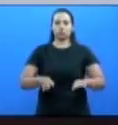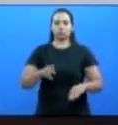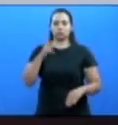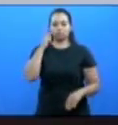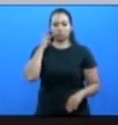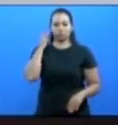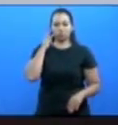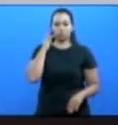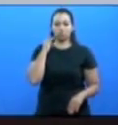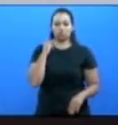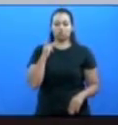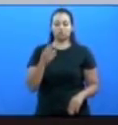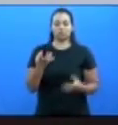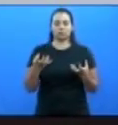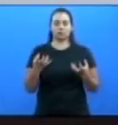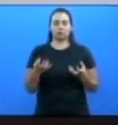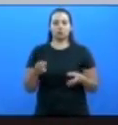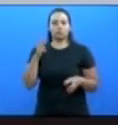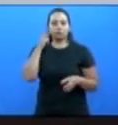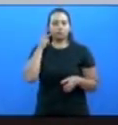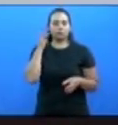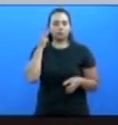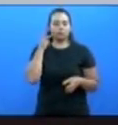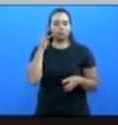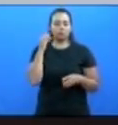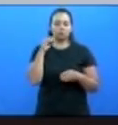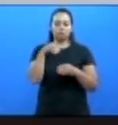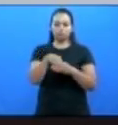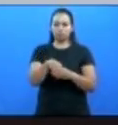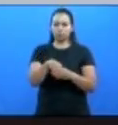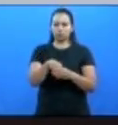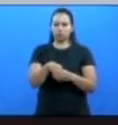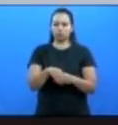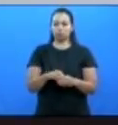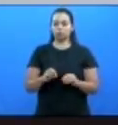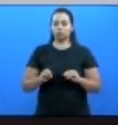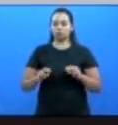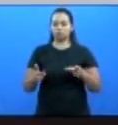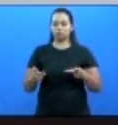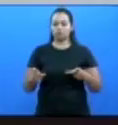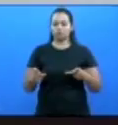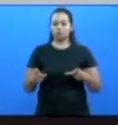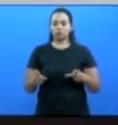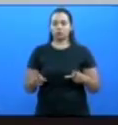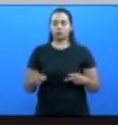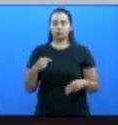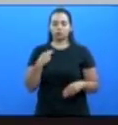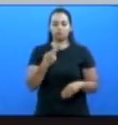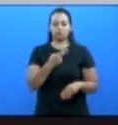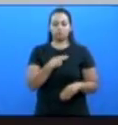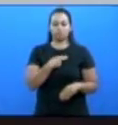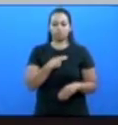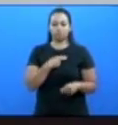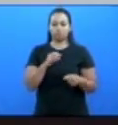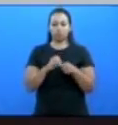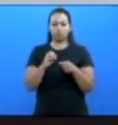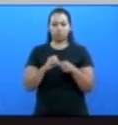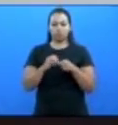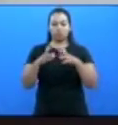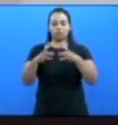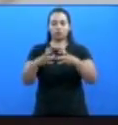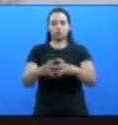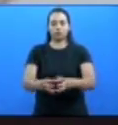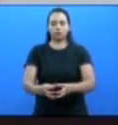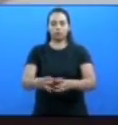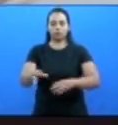maneira diferente. Mas nós vamos submeter ao plenário, nos termos regimentais, a votação das emendas em grupos,